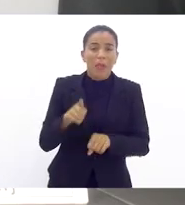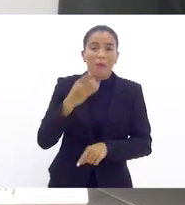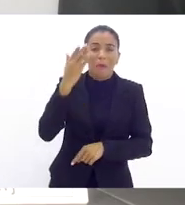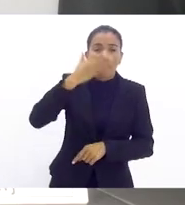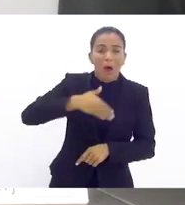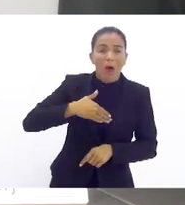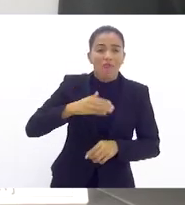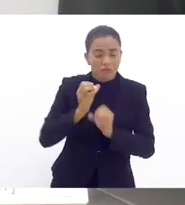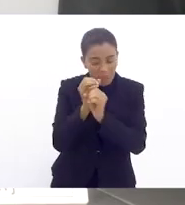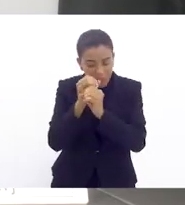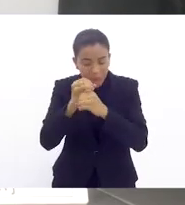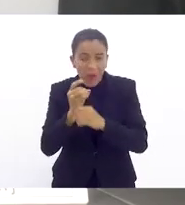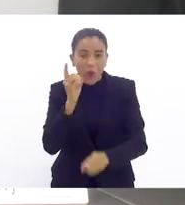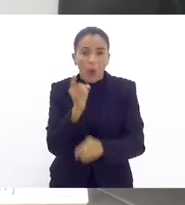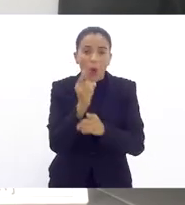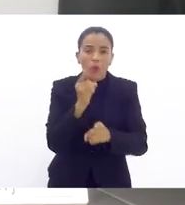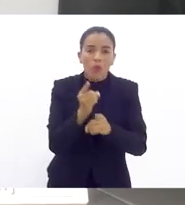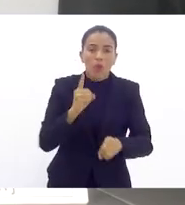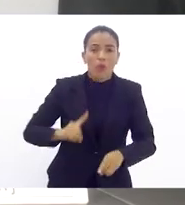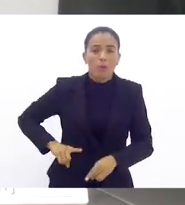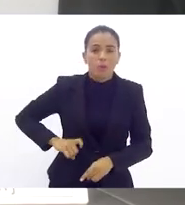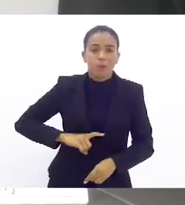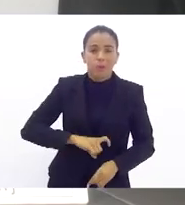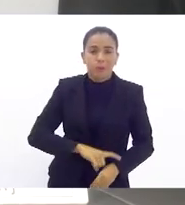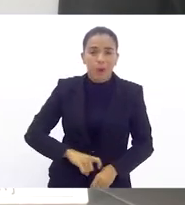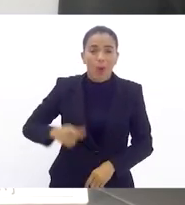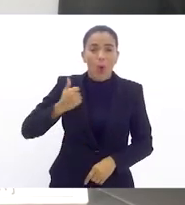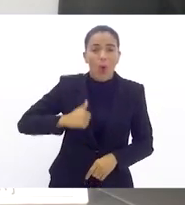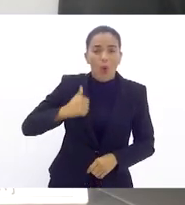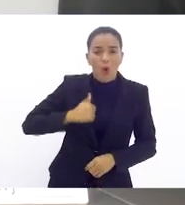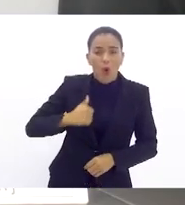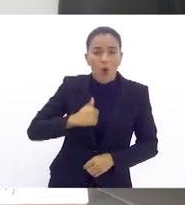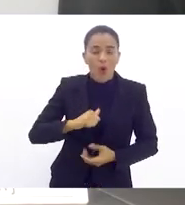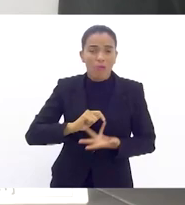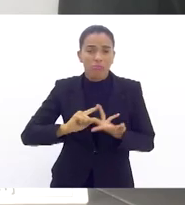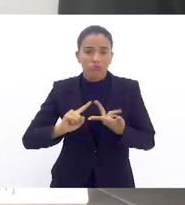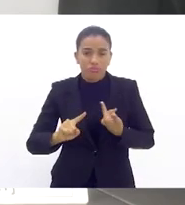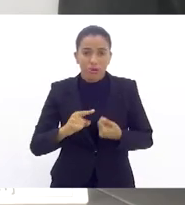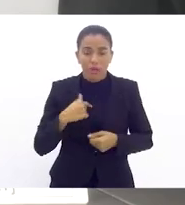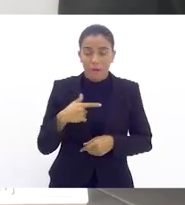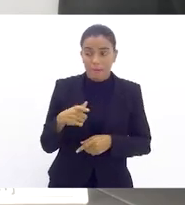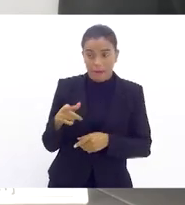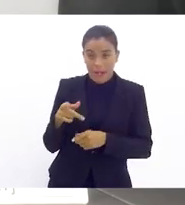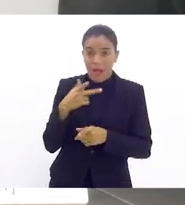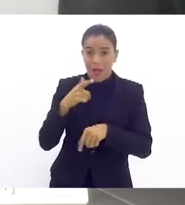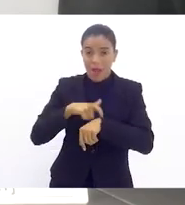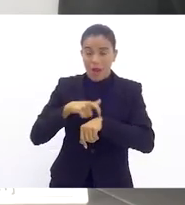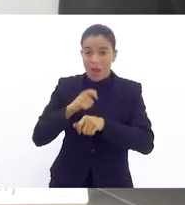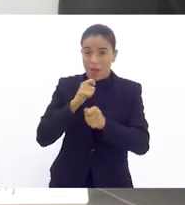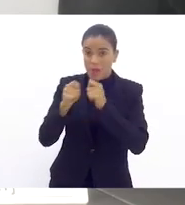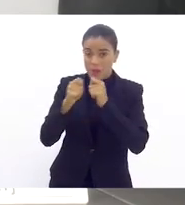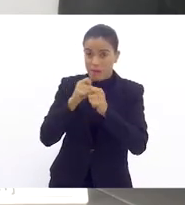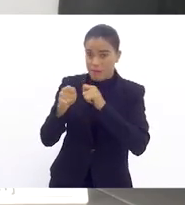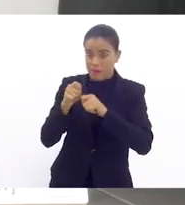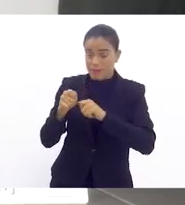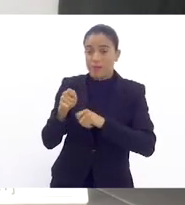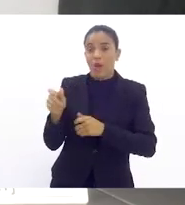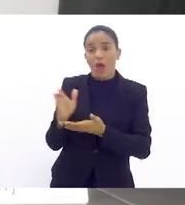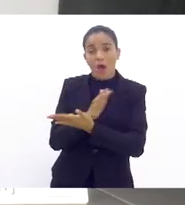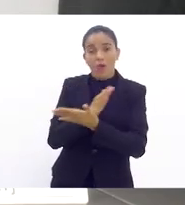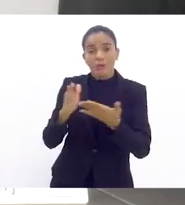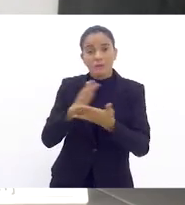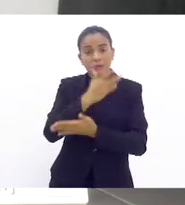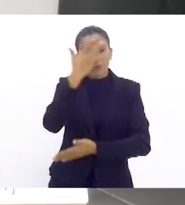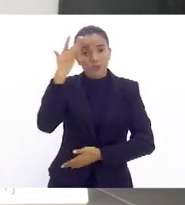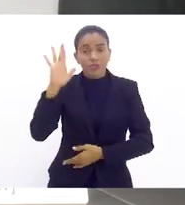etc., né? Inclusive com vendedores ambulantes, que depois, quando eles foram inquiridos pelo repórter, quando saiu o resultado, alguns já tinham